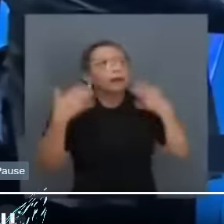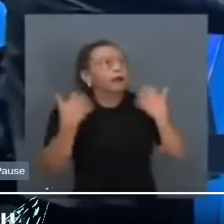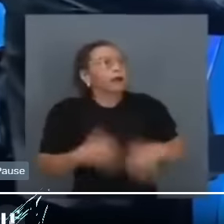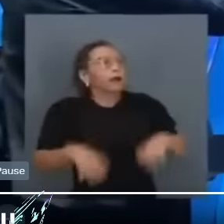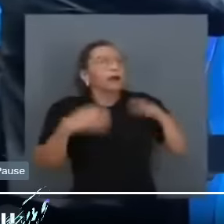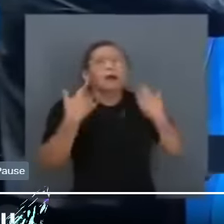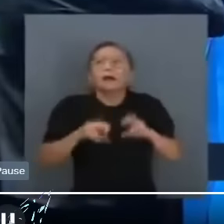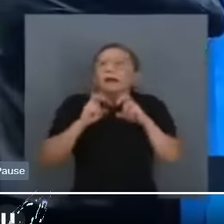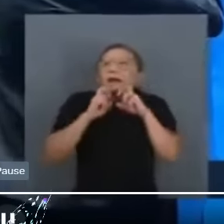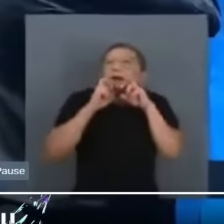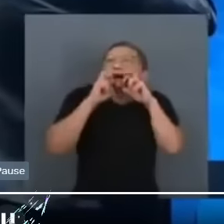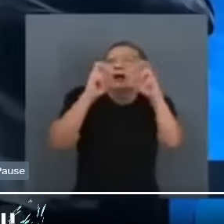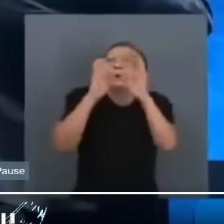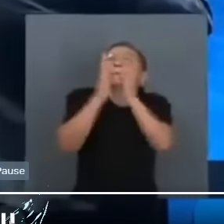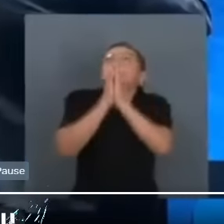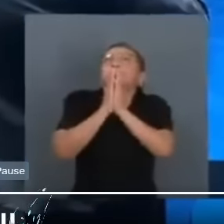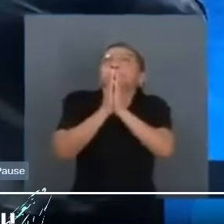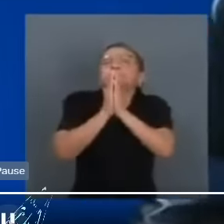silencios